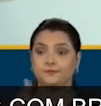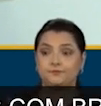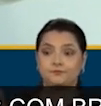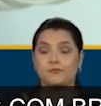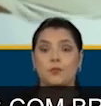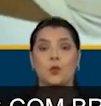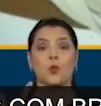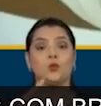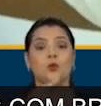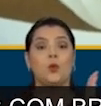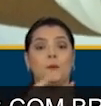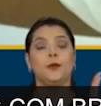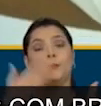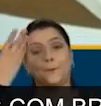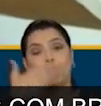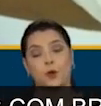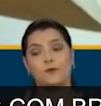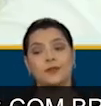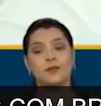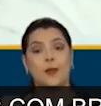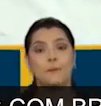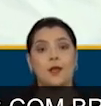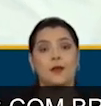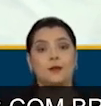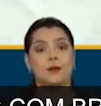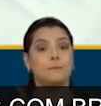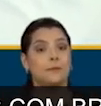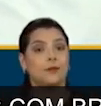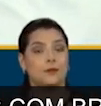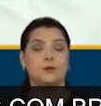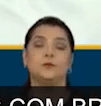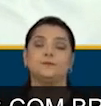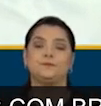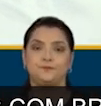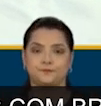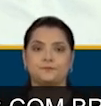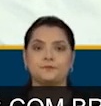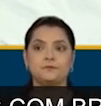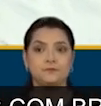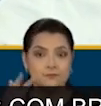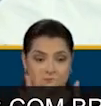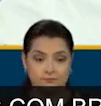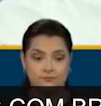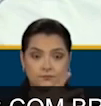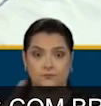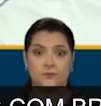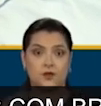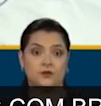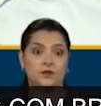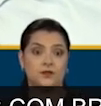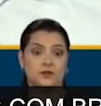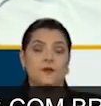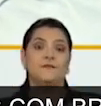algum documento que comprove que a pessoa trabalhe na região afetada segundo o calendário de vacinação